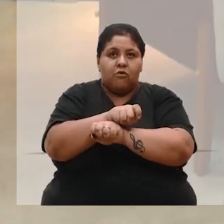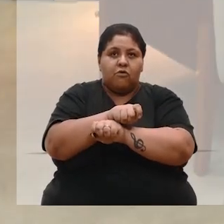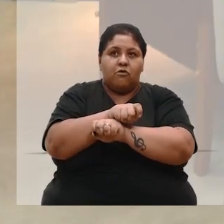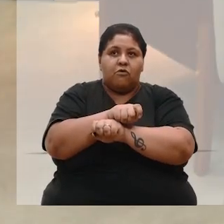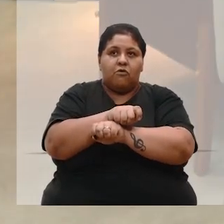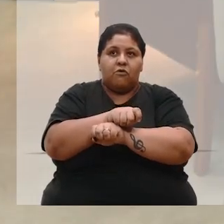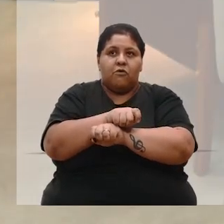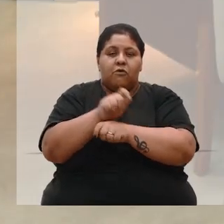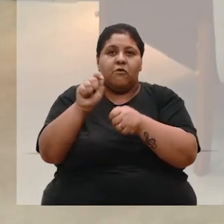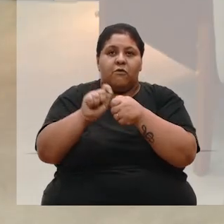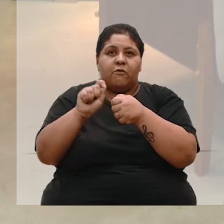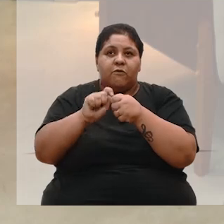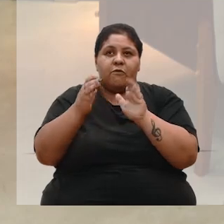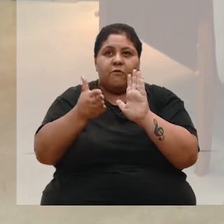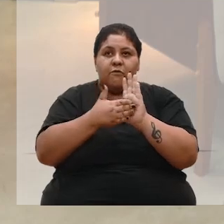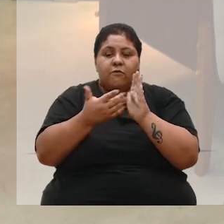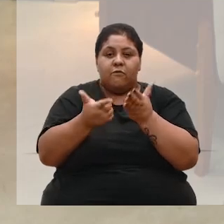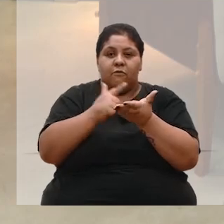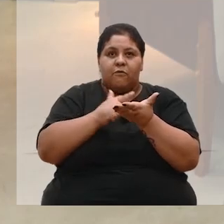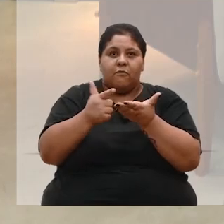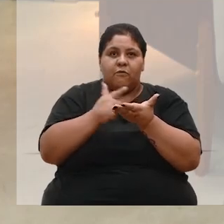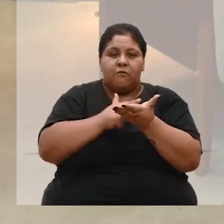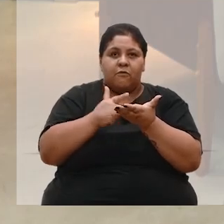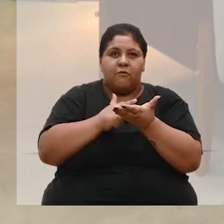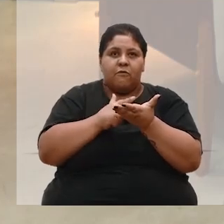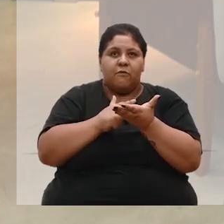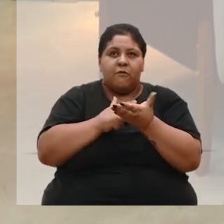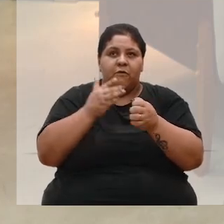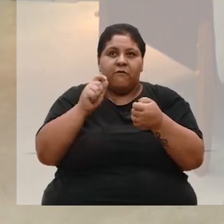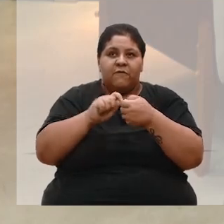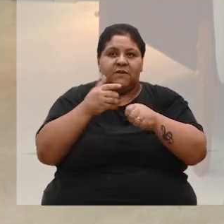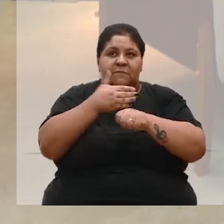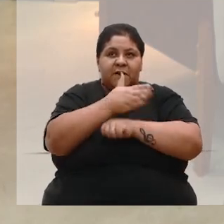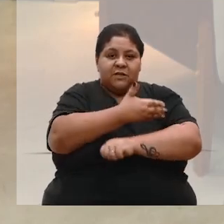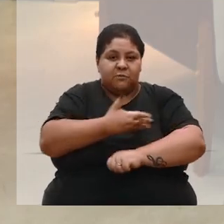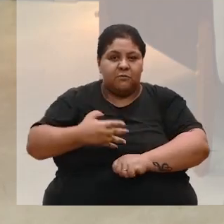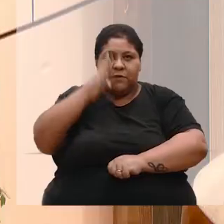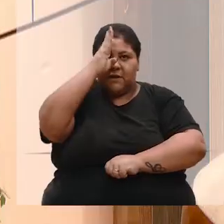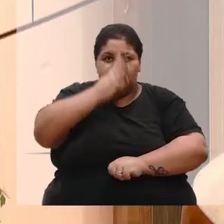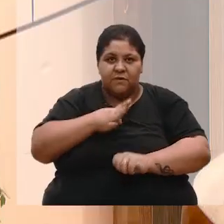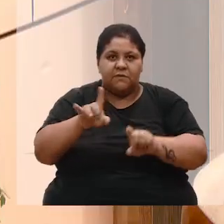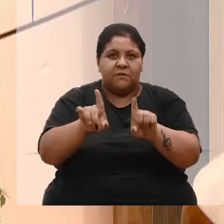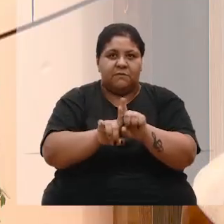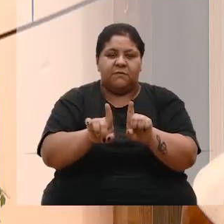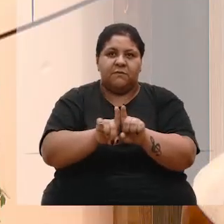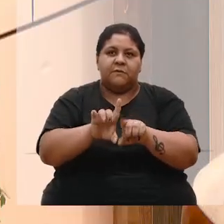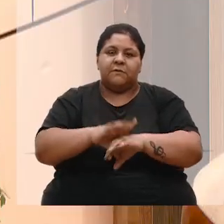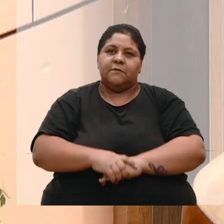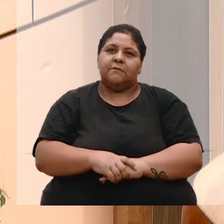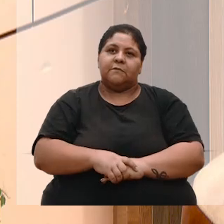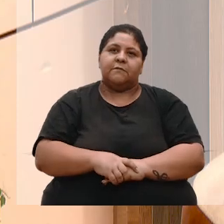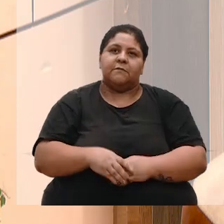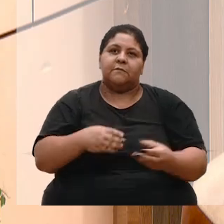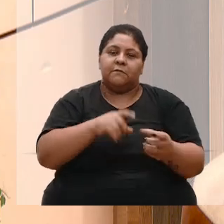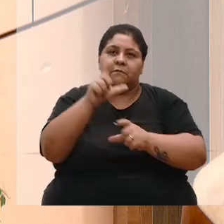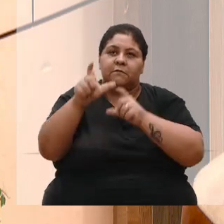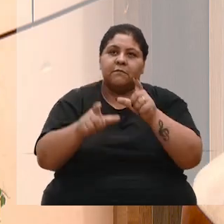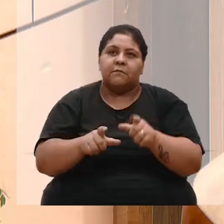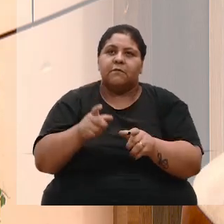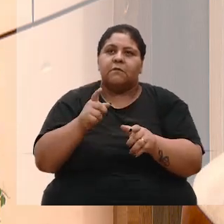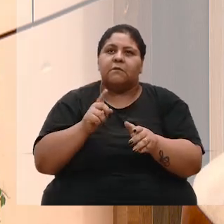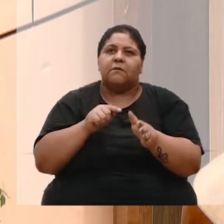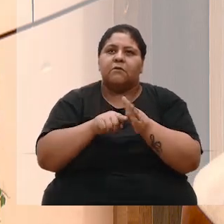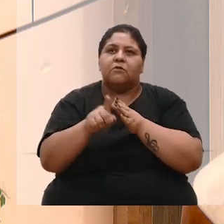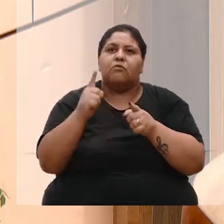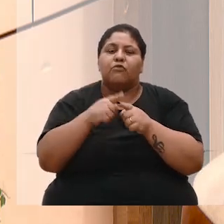propósito, o livro se tornar, então, de domínio público e gratuito. Isso mesmo. Muitas das pessoas perguntaram, por que está